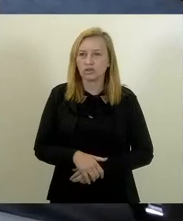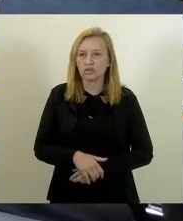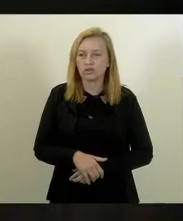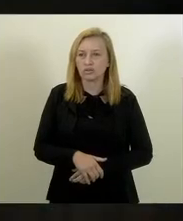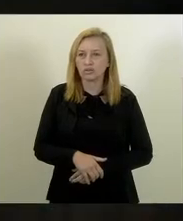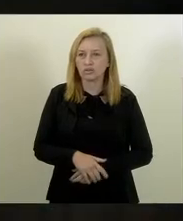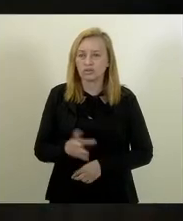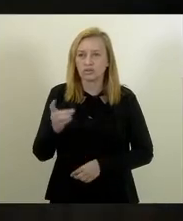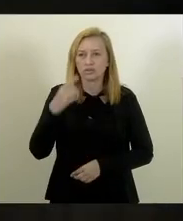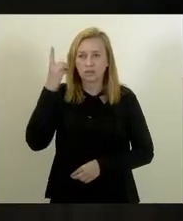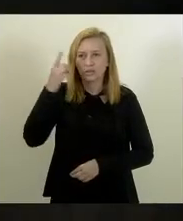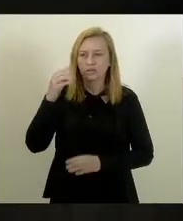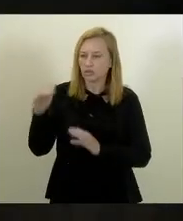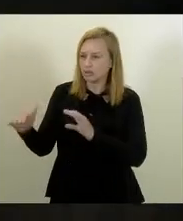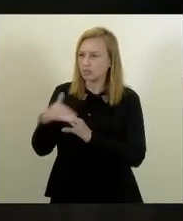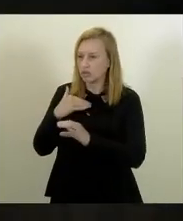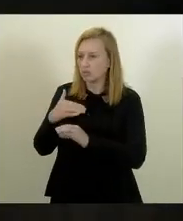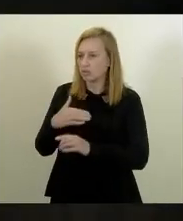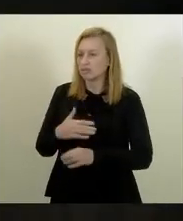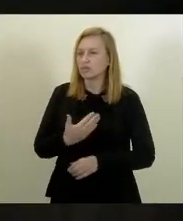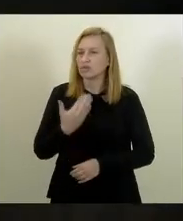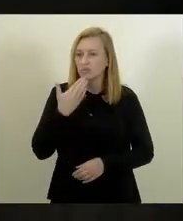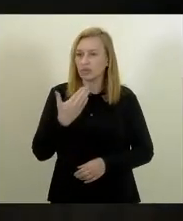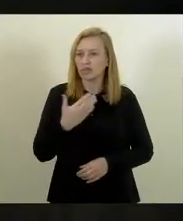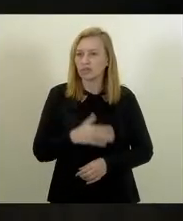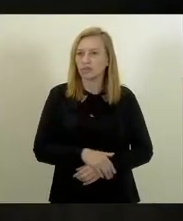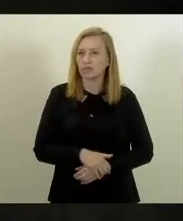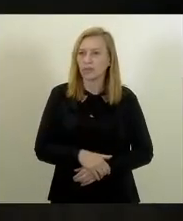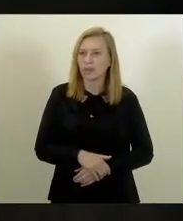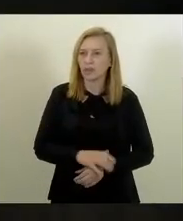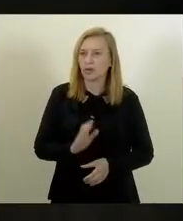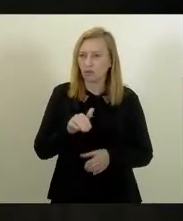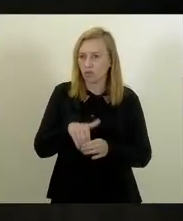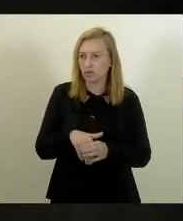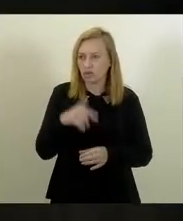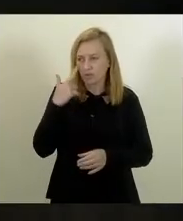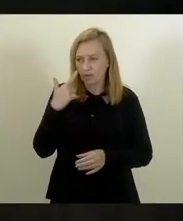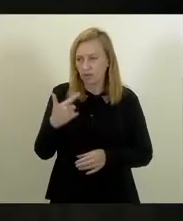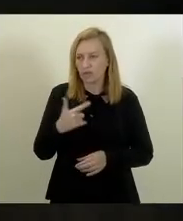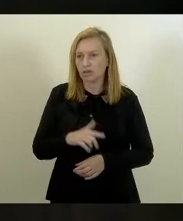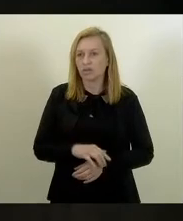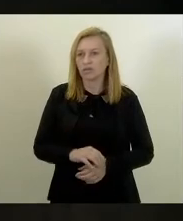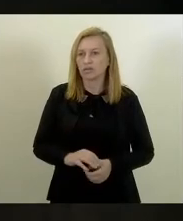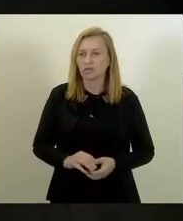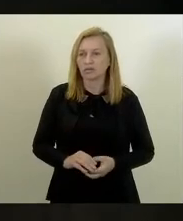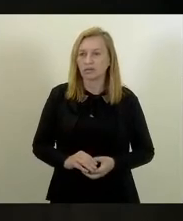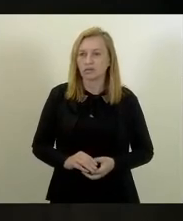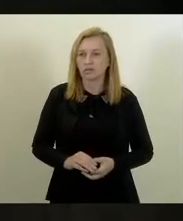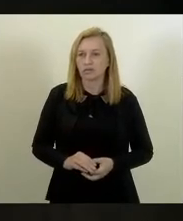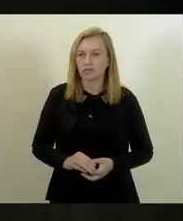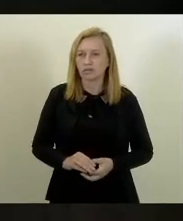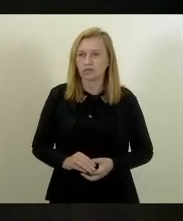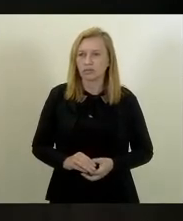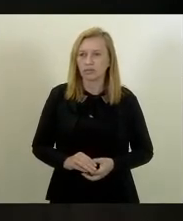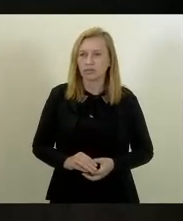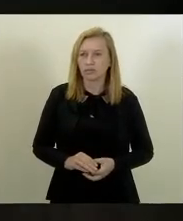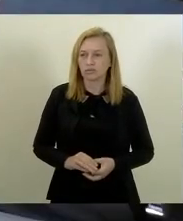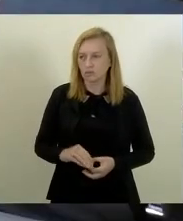Deputada, manda para mim aqui, por favor. Eu vou votar a inclusão ainda nessa extraordinária,